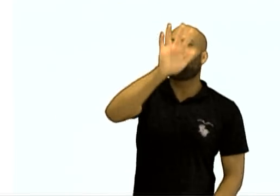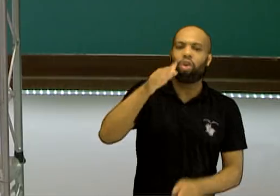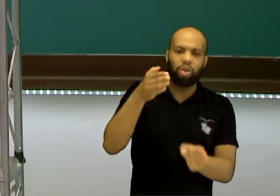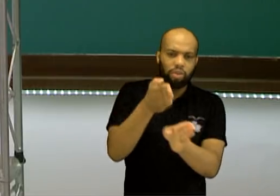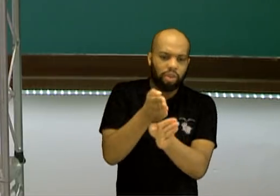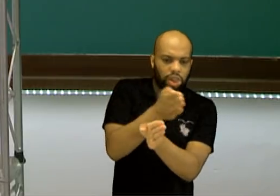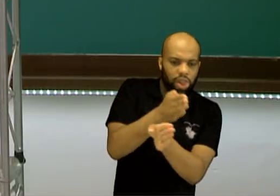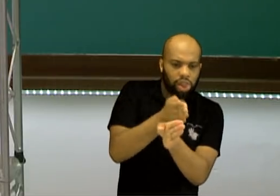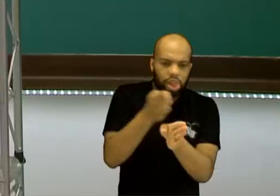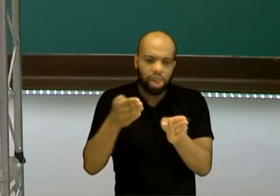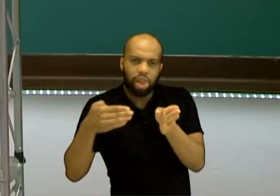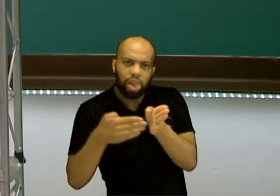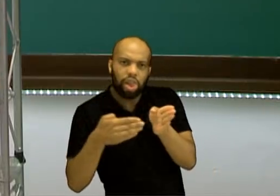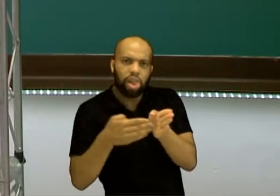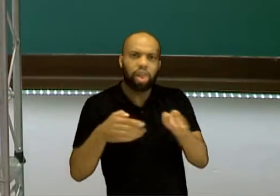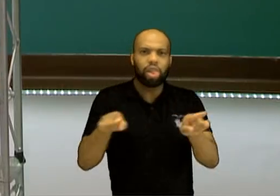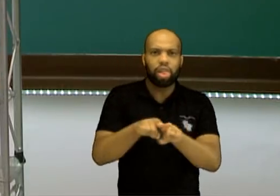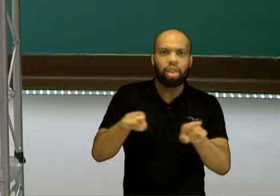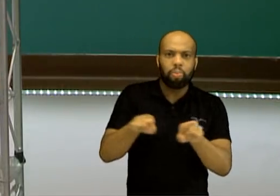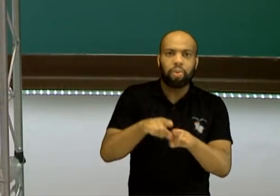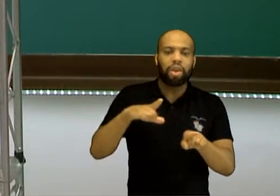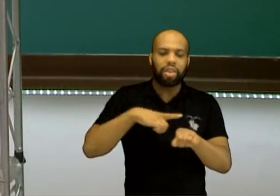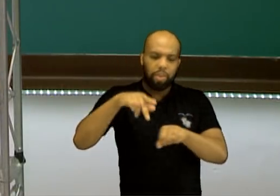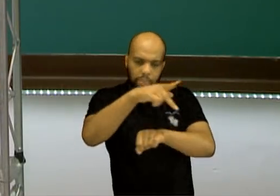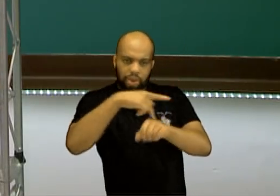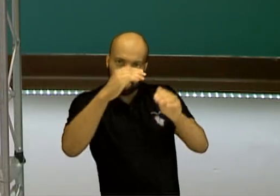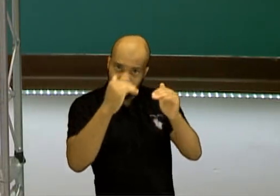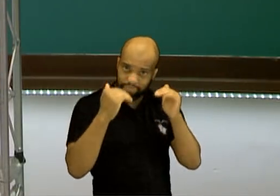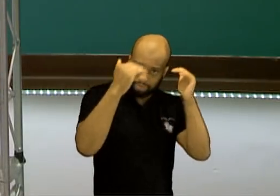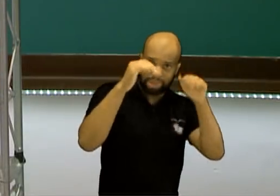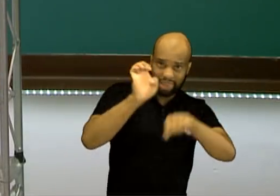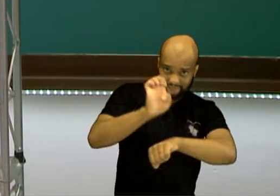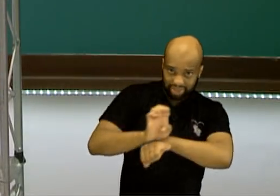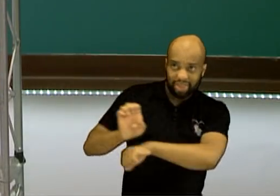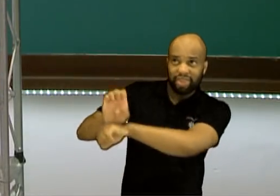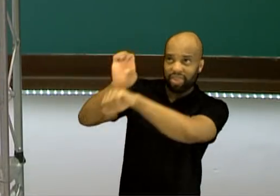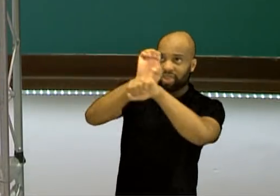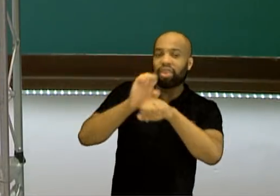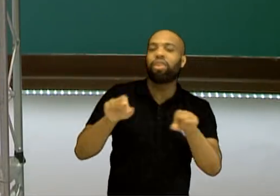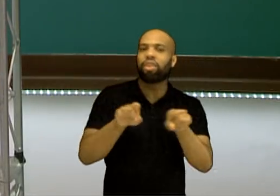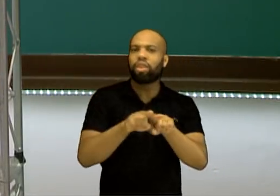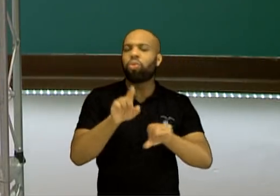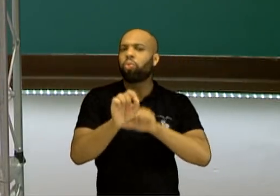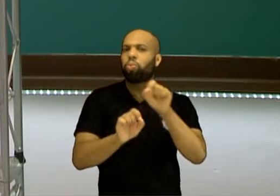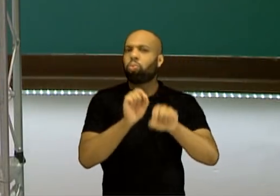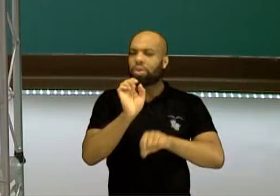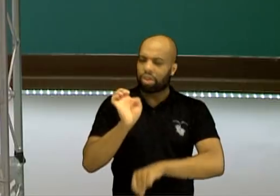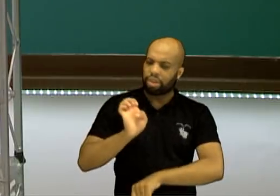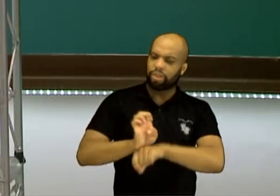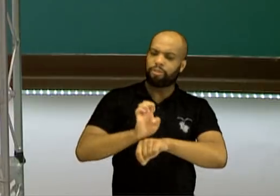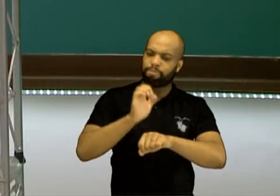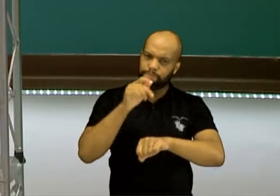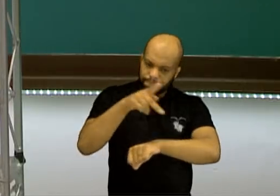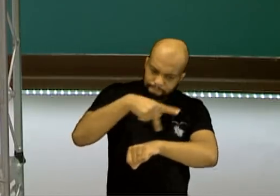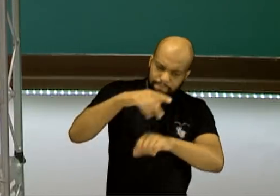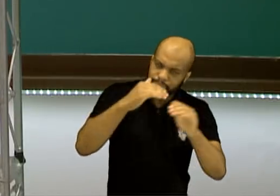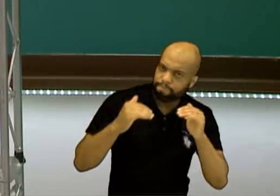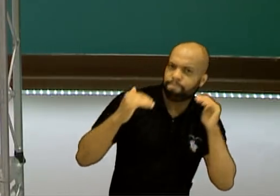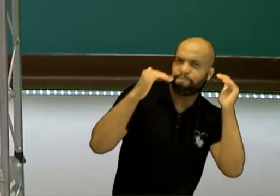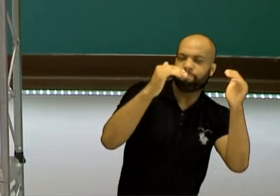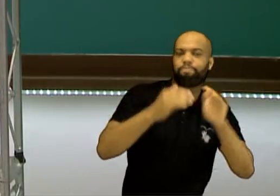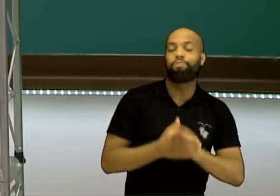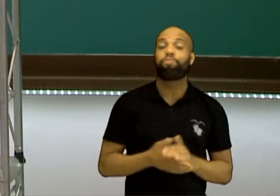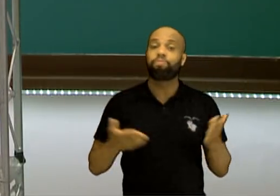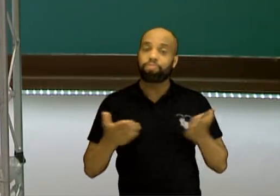país e soberania nacional? Então, durante essa aula, nós vamos responder a esses questionamentos. De início, vamos a